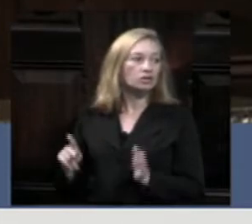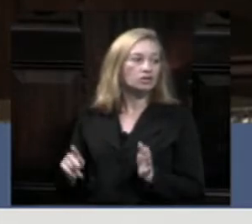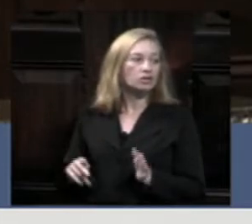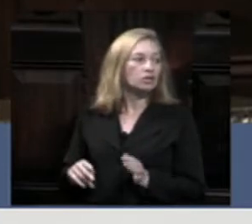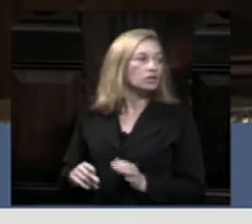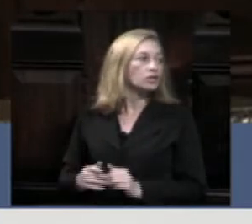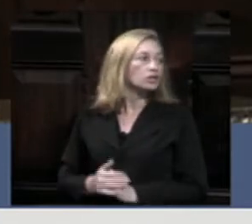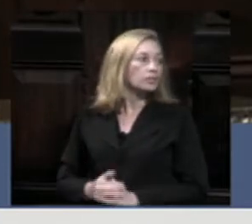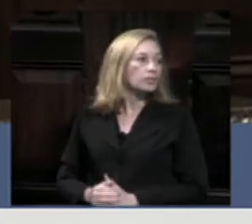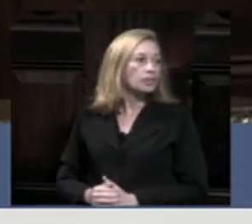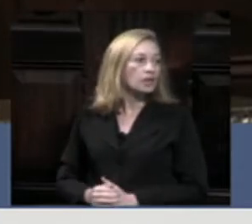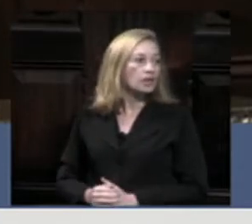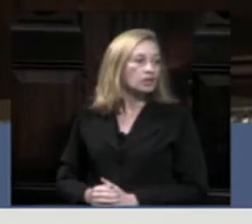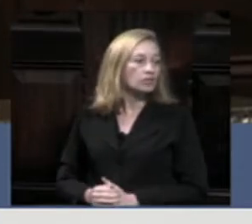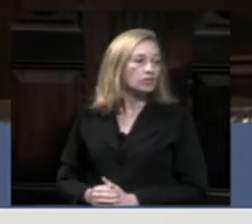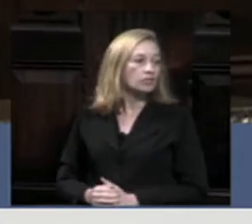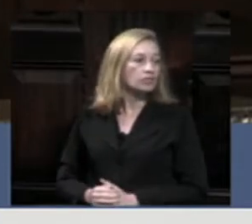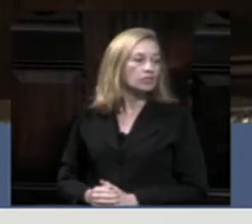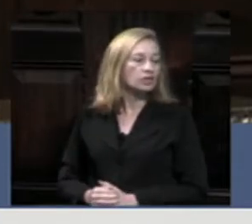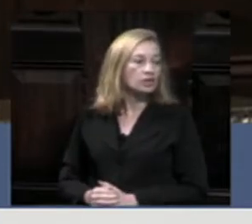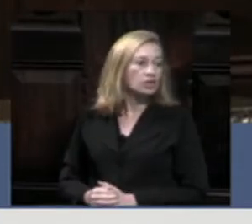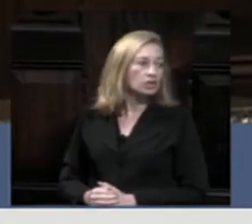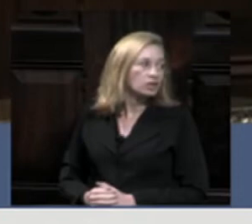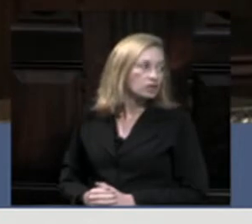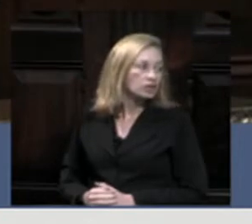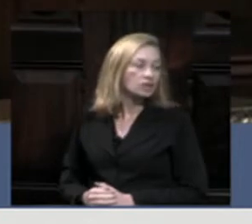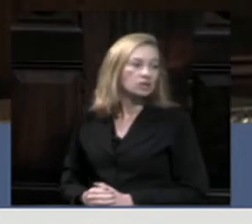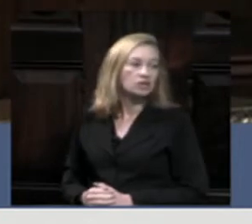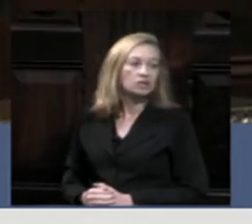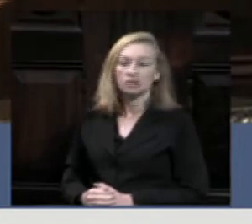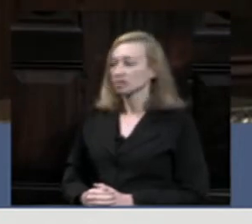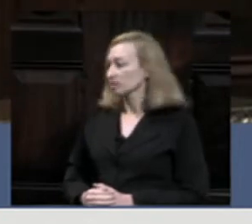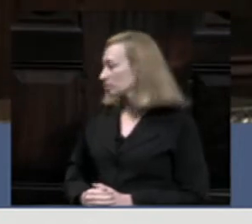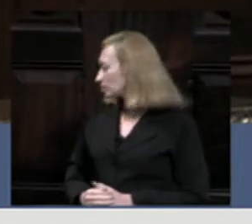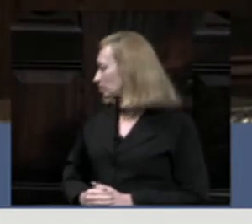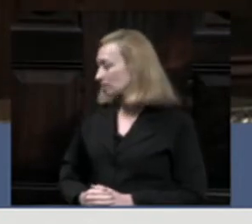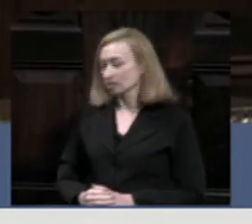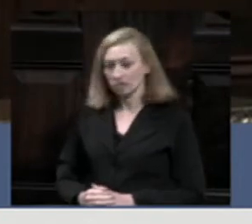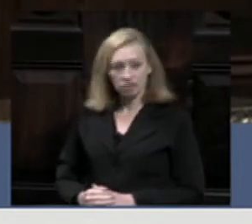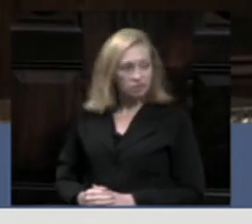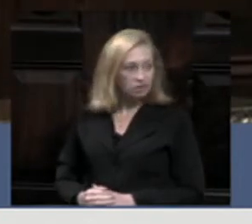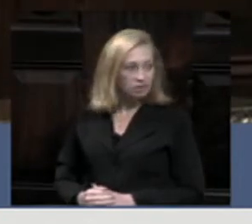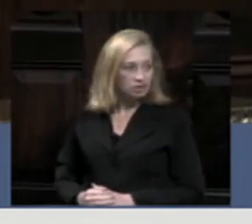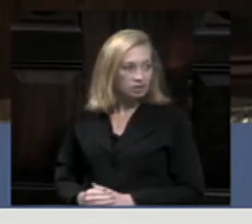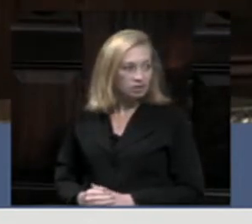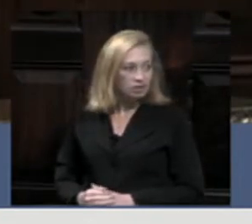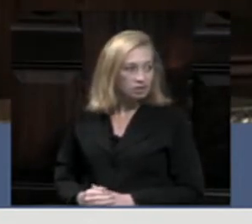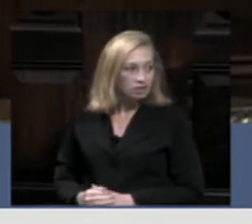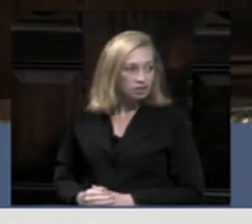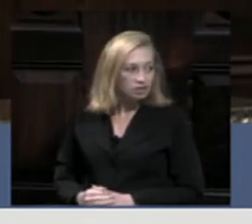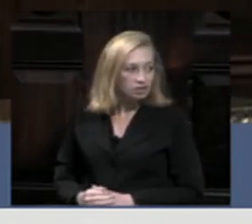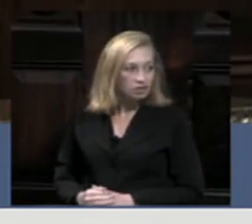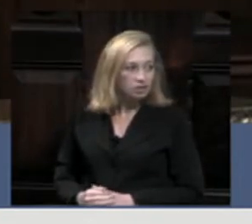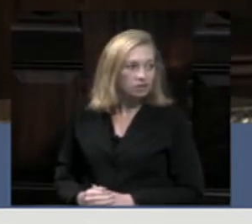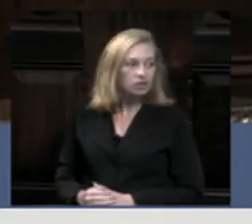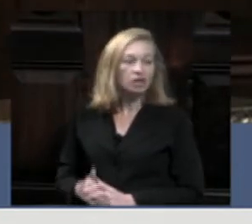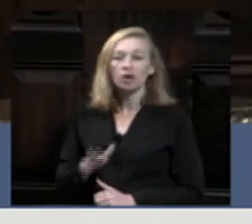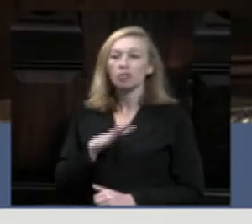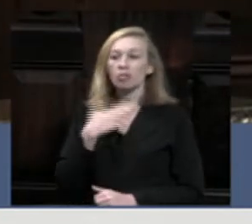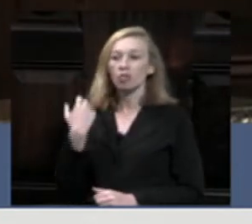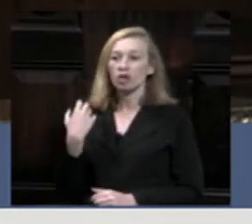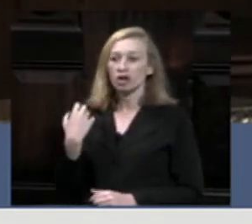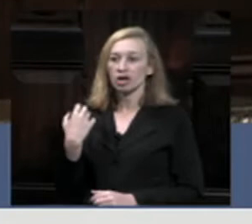Para concluir, por favor. Chacon foi vítima, já há pouco tempo atrás. Chacon morreu atropelado em